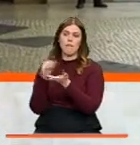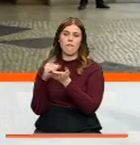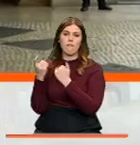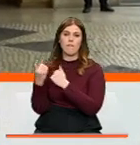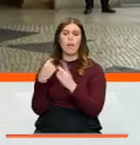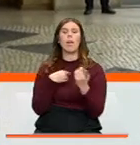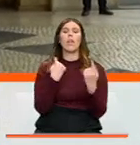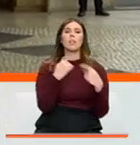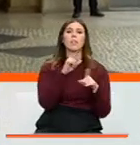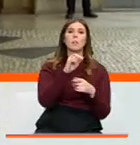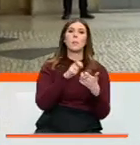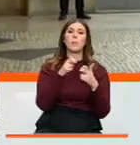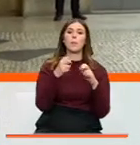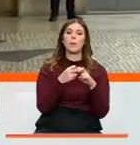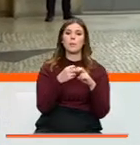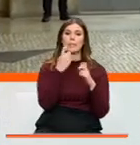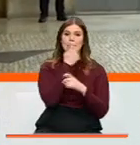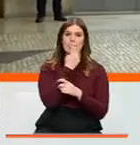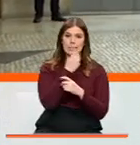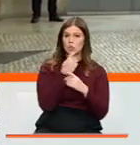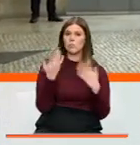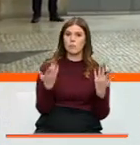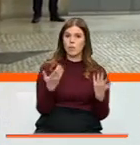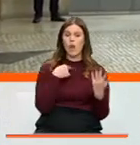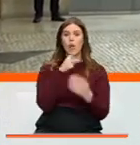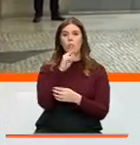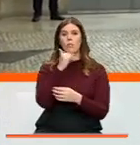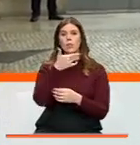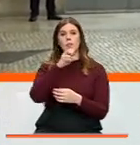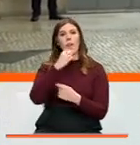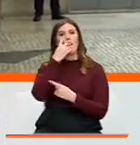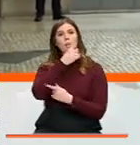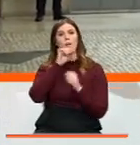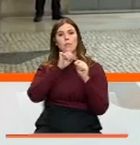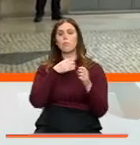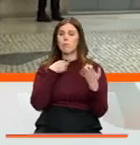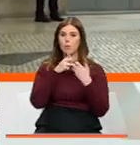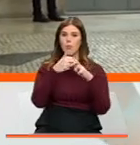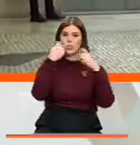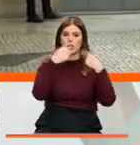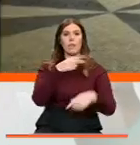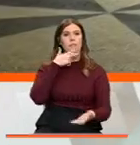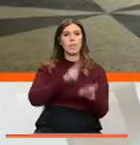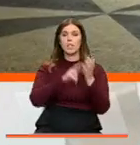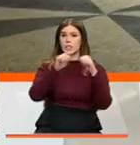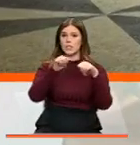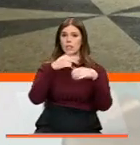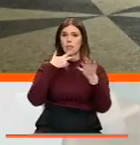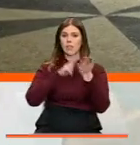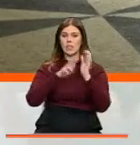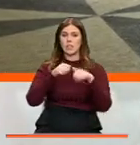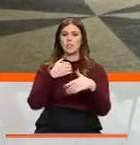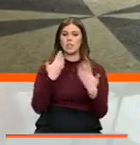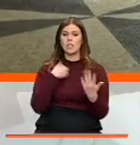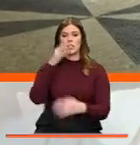certamente, tem problemas dentários. Portanto, o Vítor tem a sua boca muito estragada, não é verdade?